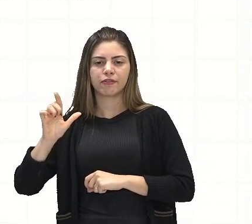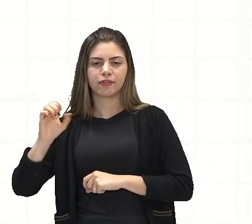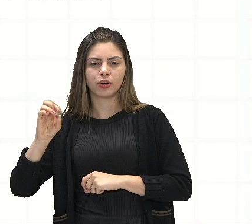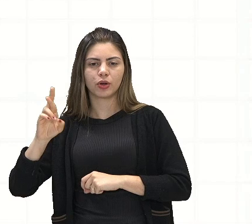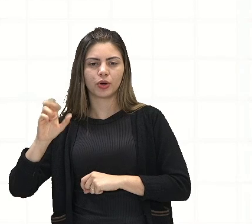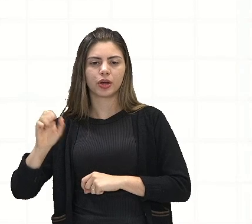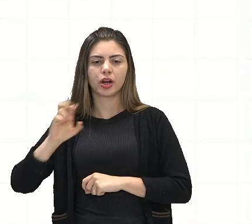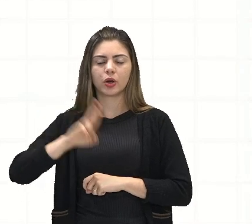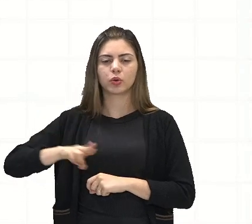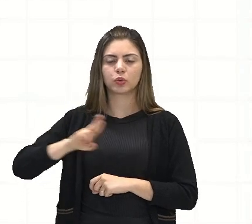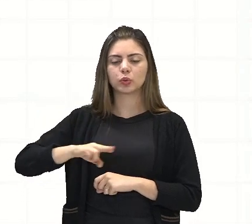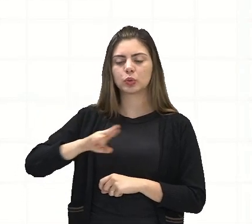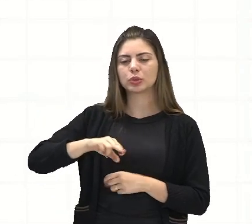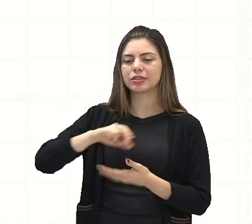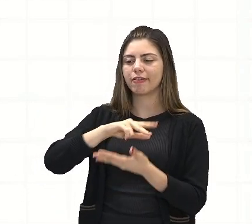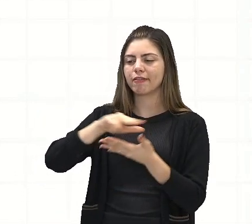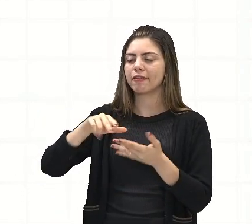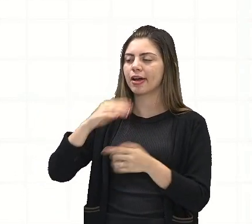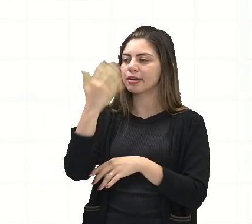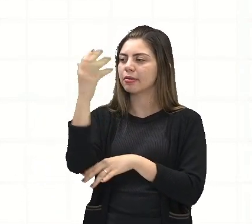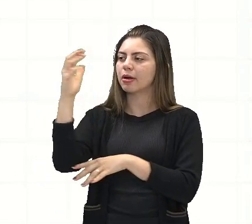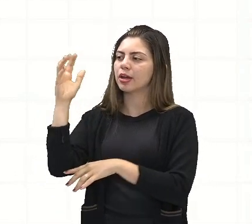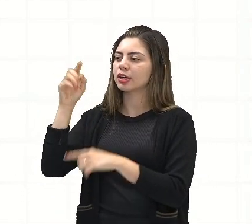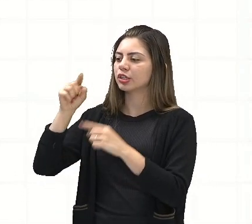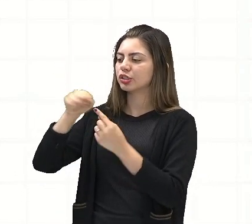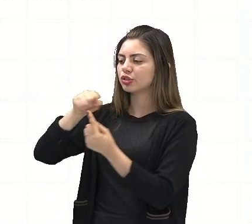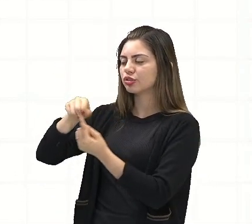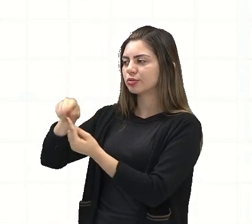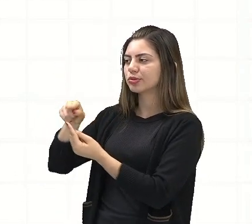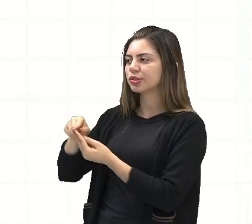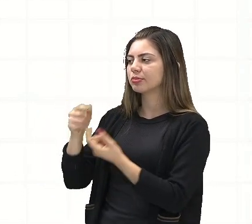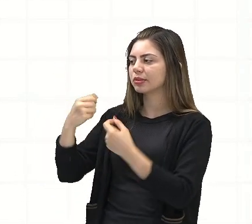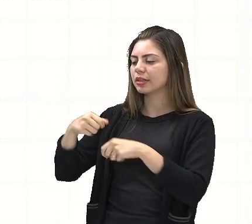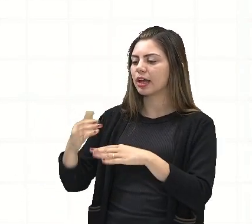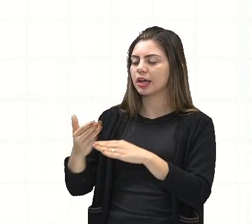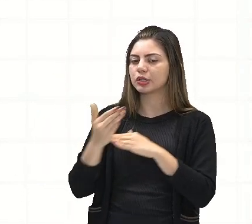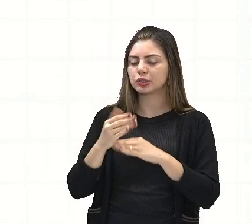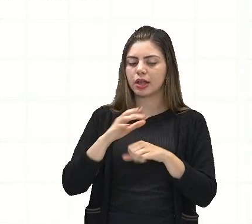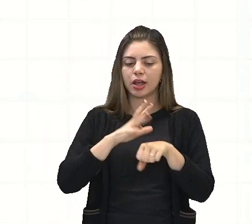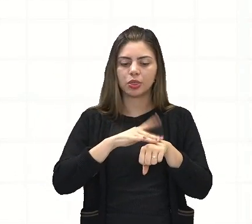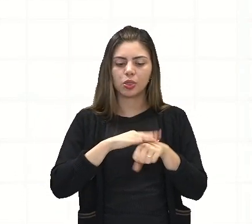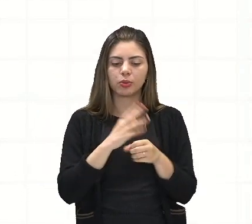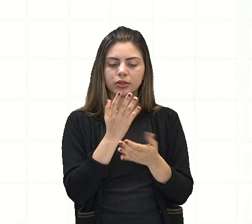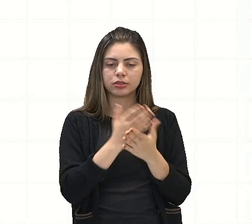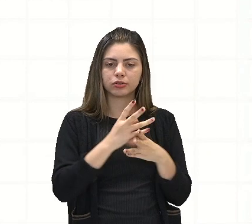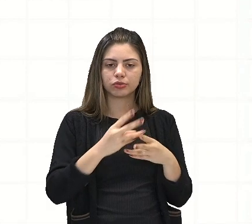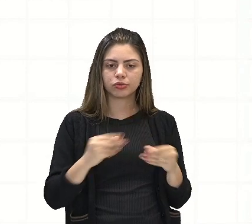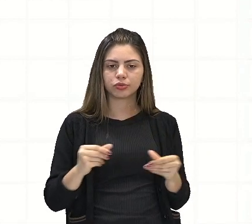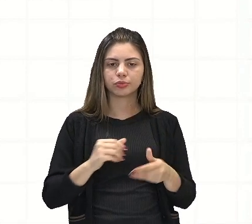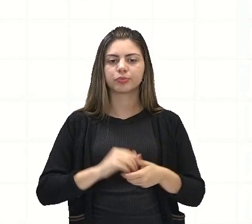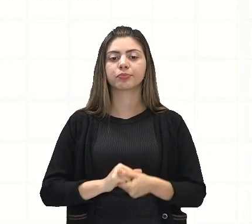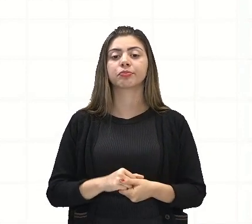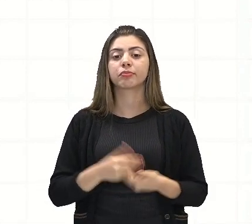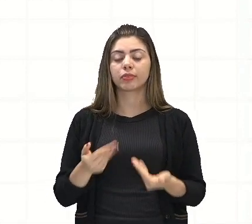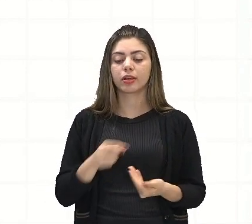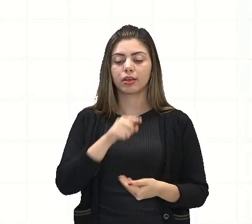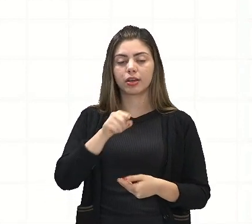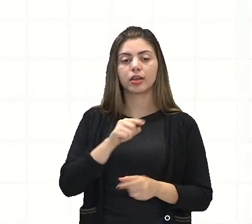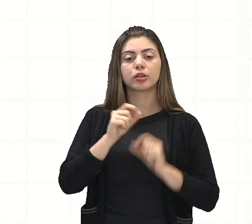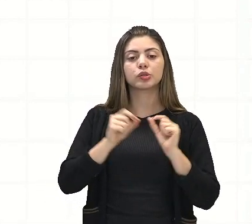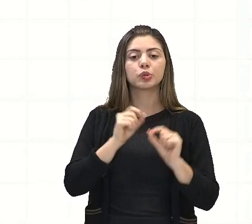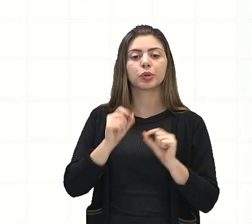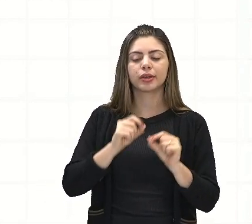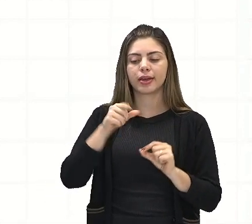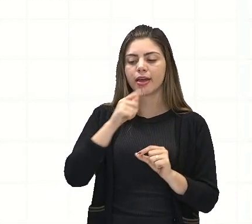a copaíba, como a andiroba. Eles aí utilizam o ritmo e caminho das águas, eles